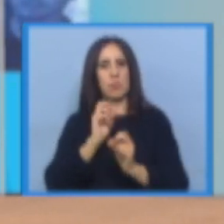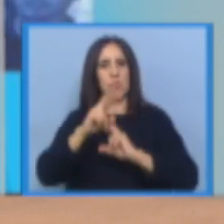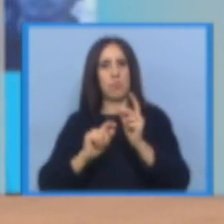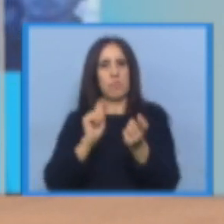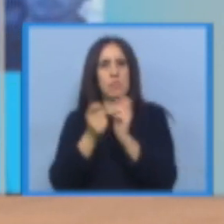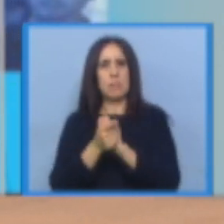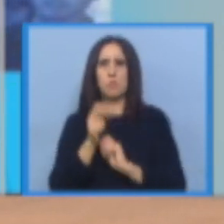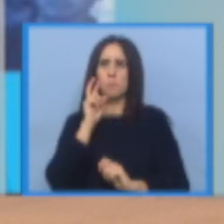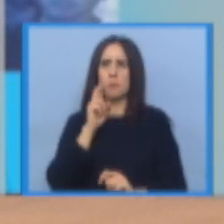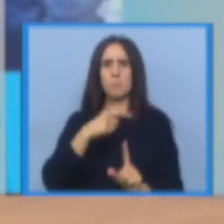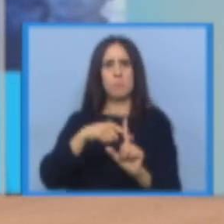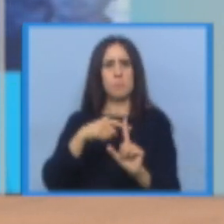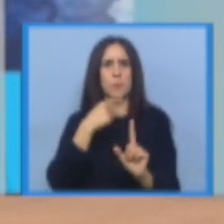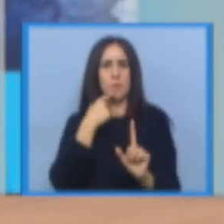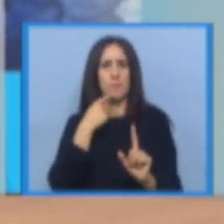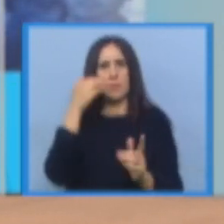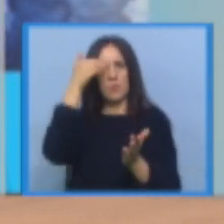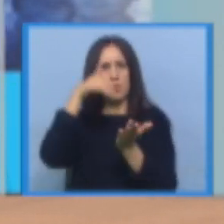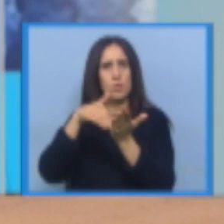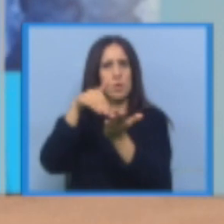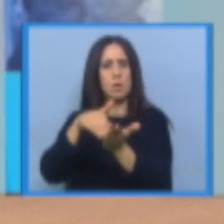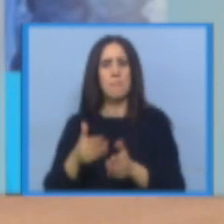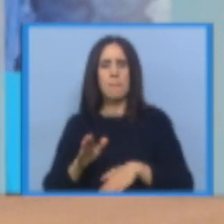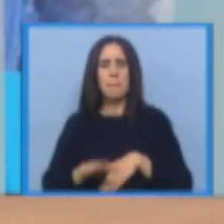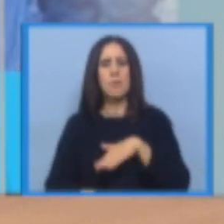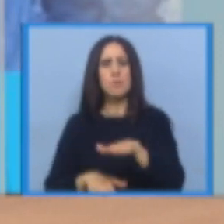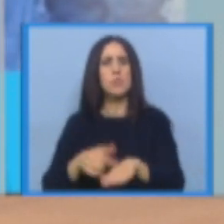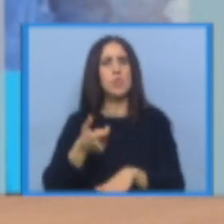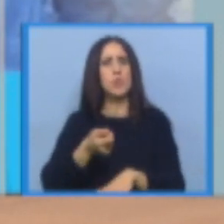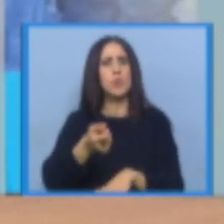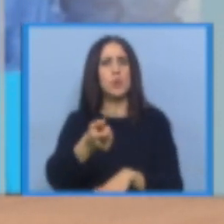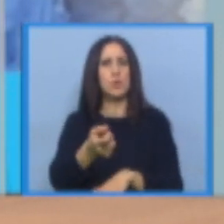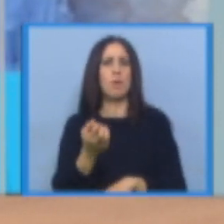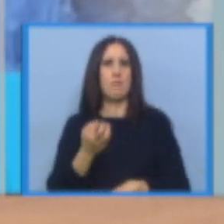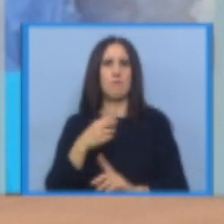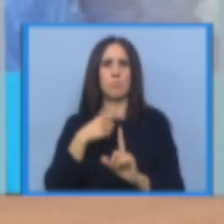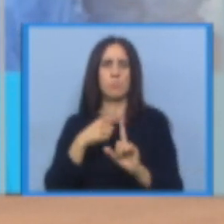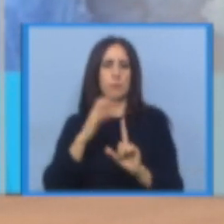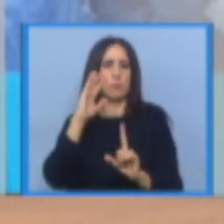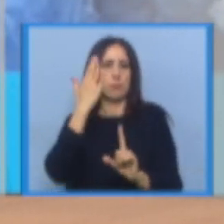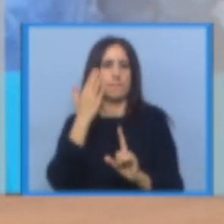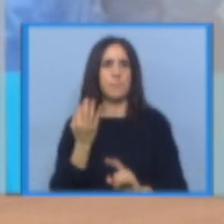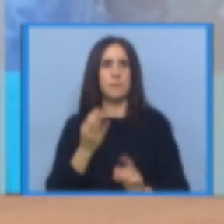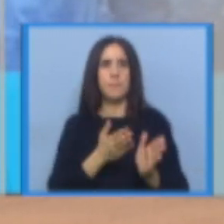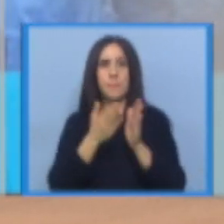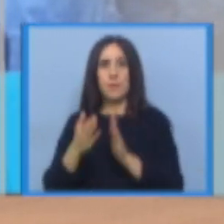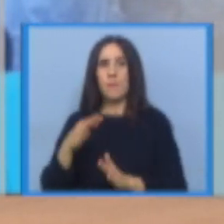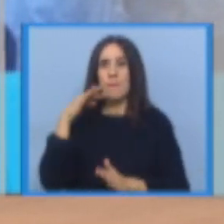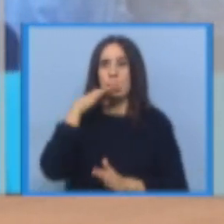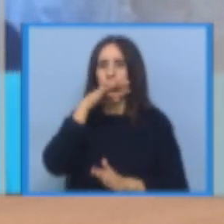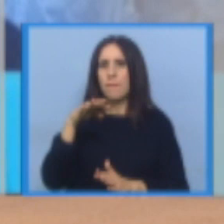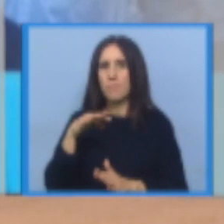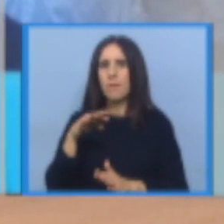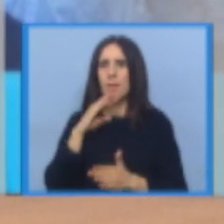que eu vejo com enorme otimismo, e todos os resultados, os pequenos passos que estamos a dar, são extremamente positivos. Vemos depois que estas famílias